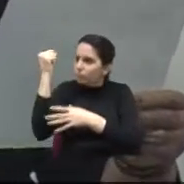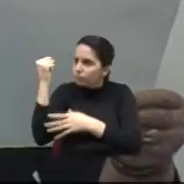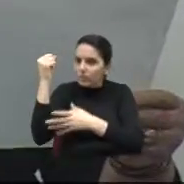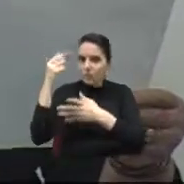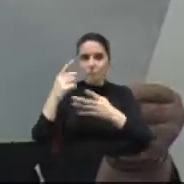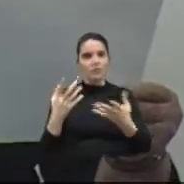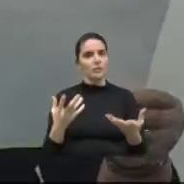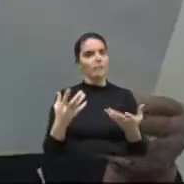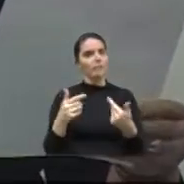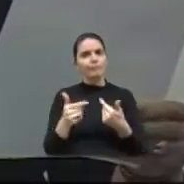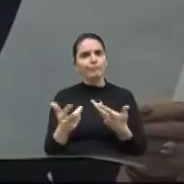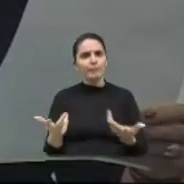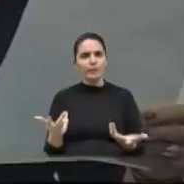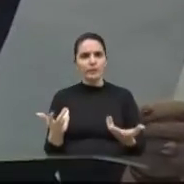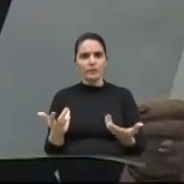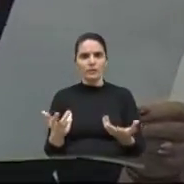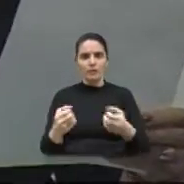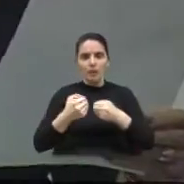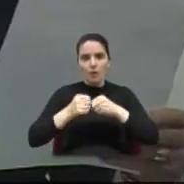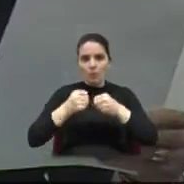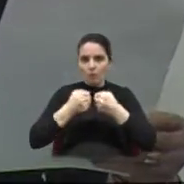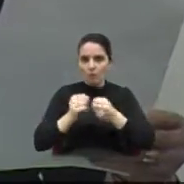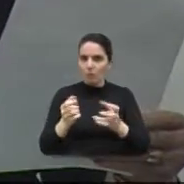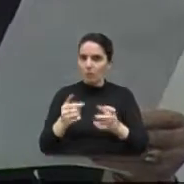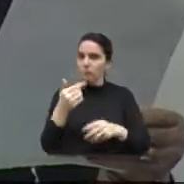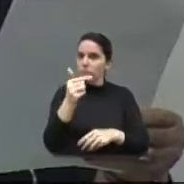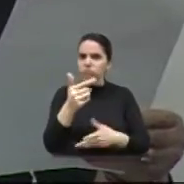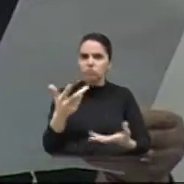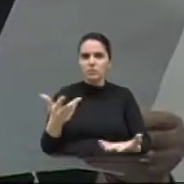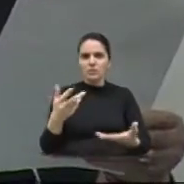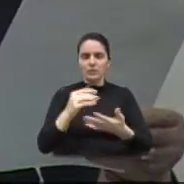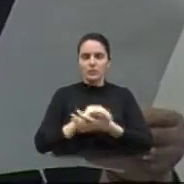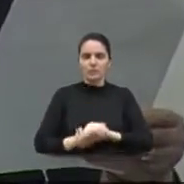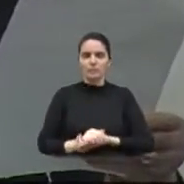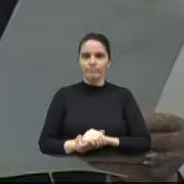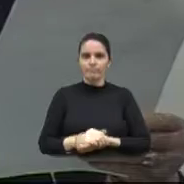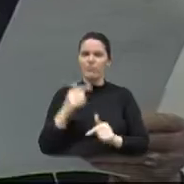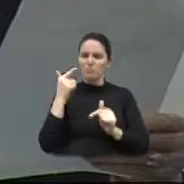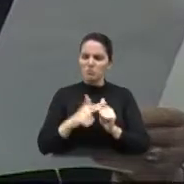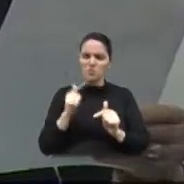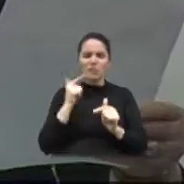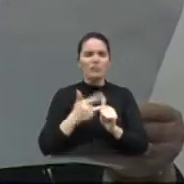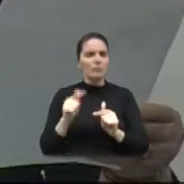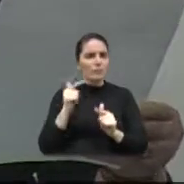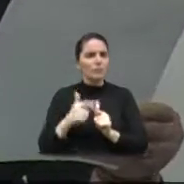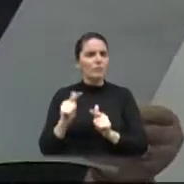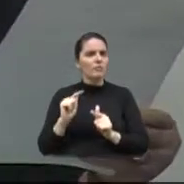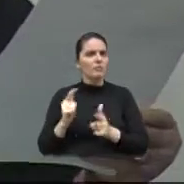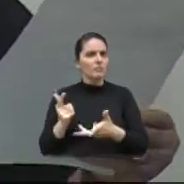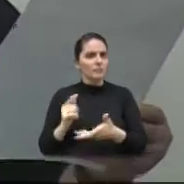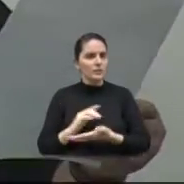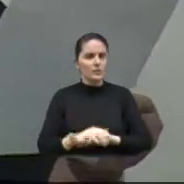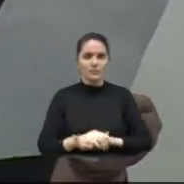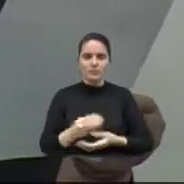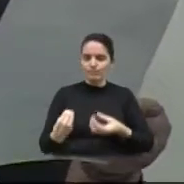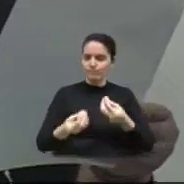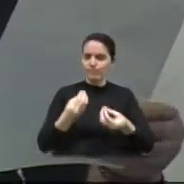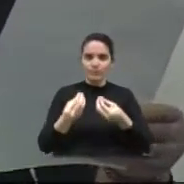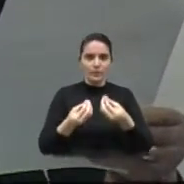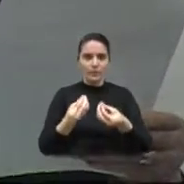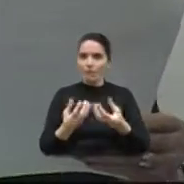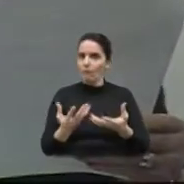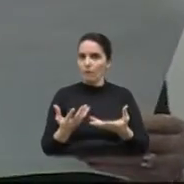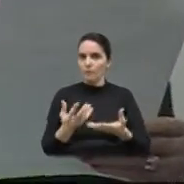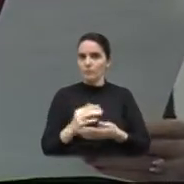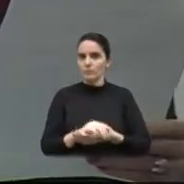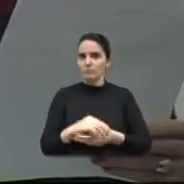aquele apoio, tem ônibus que estão sem esse apoio. Então, muitos problemas estão acontecendo que a gente não está dando a devida atenção. Por